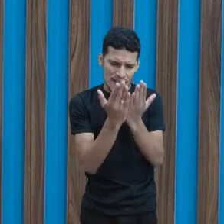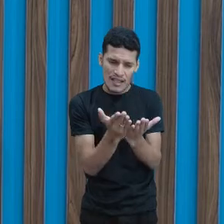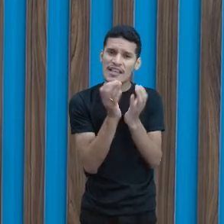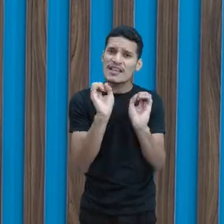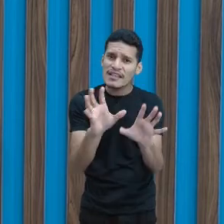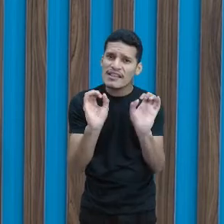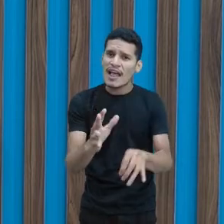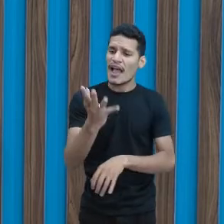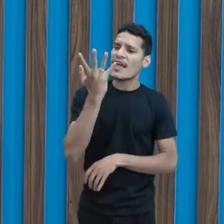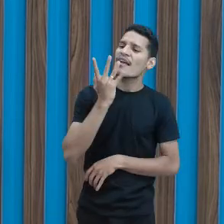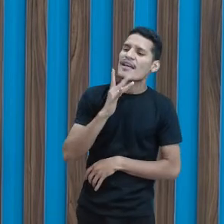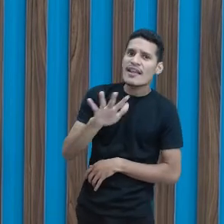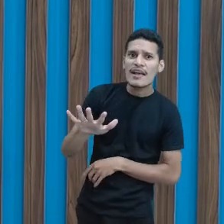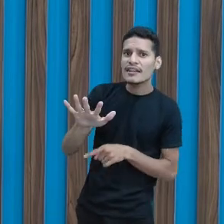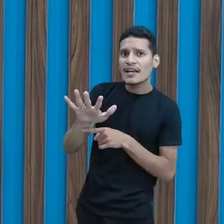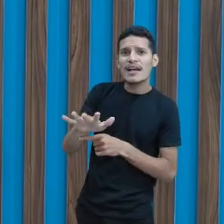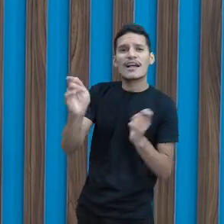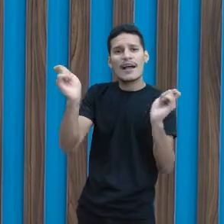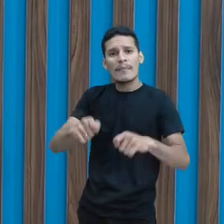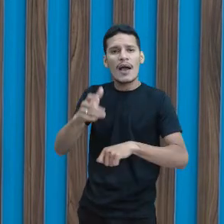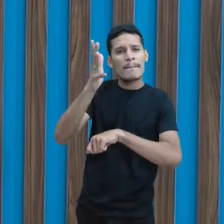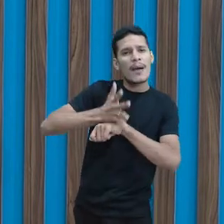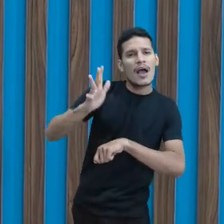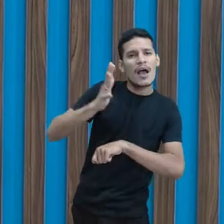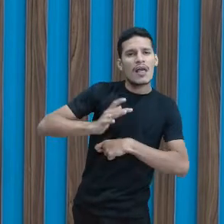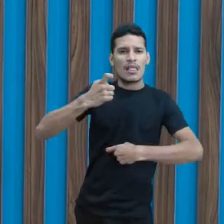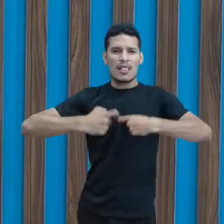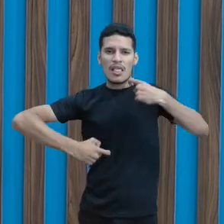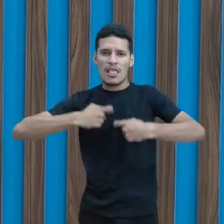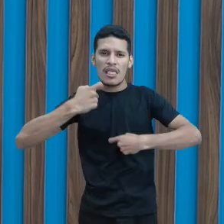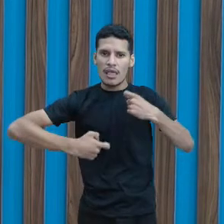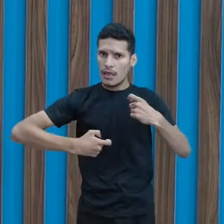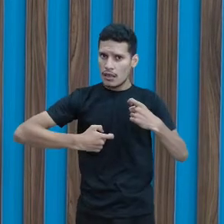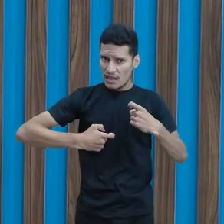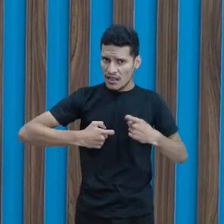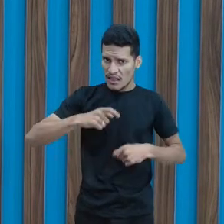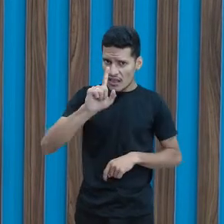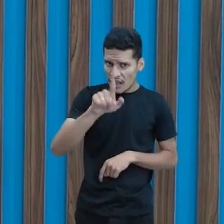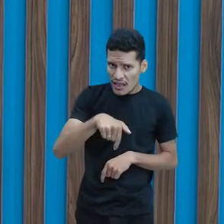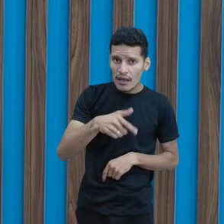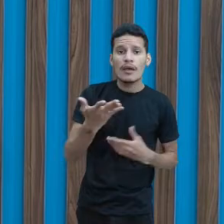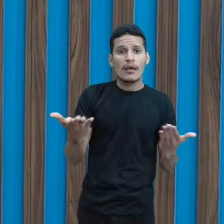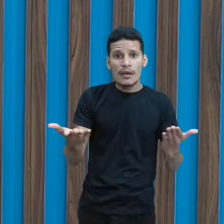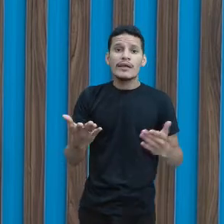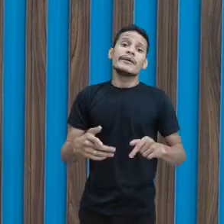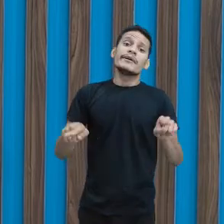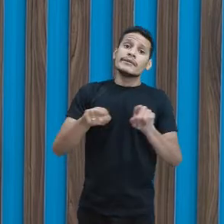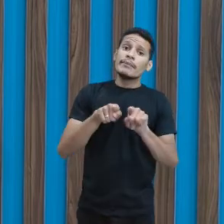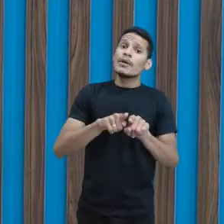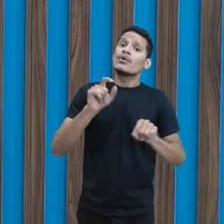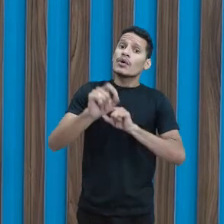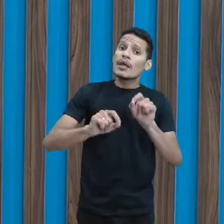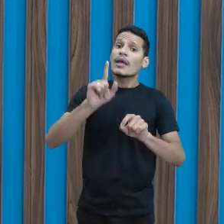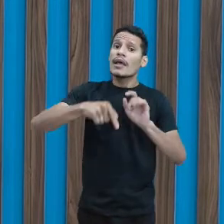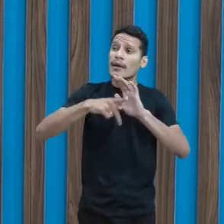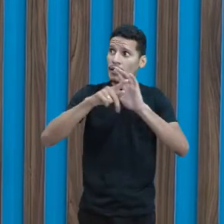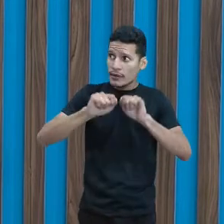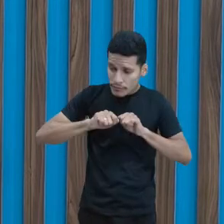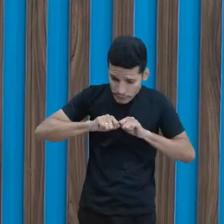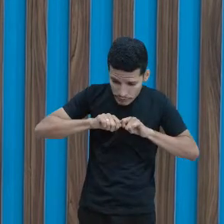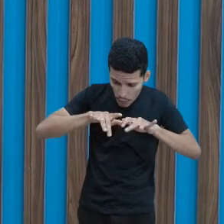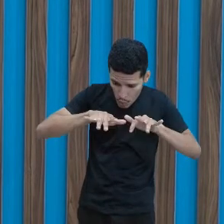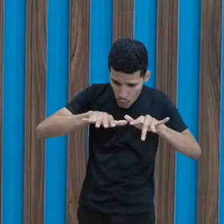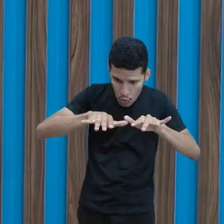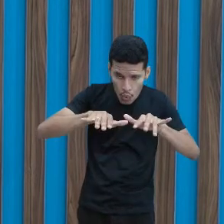às crianças, né, práticas sexuais, coisas nesse sentido, né? E que seriam distribuídos